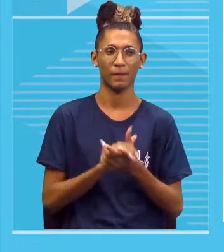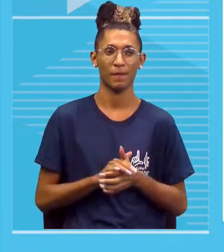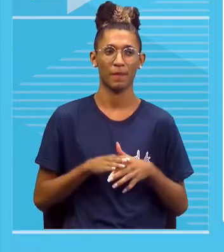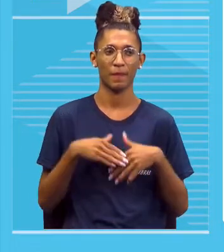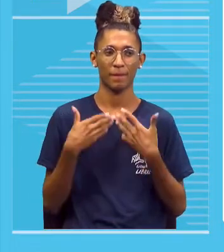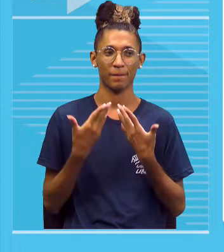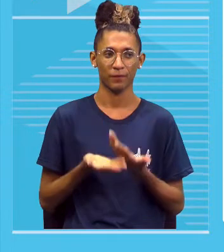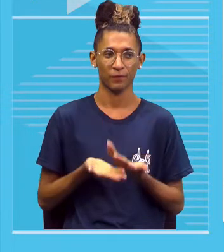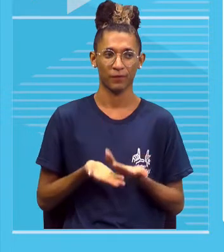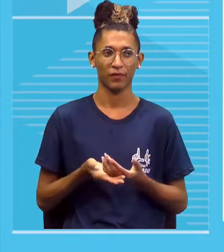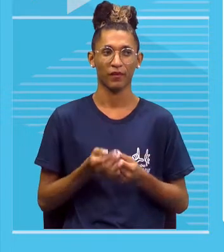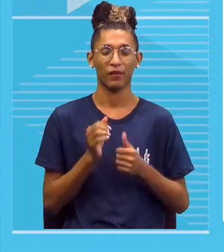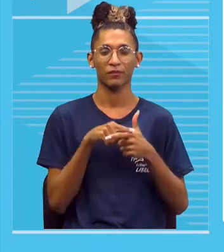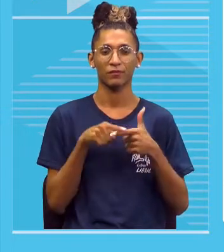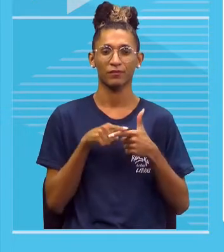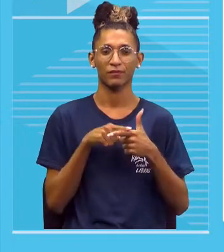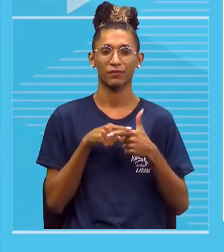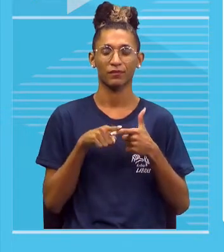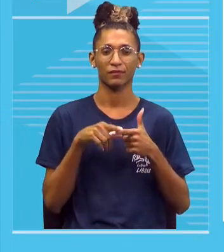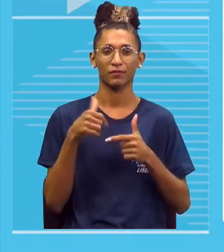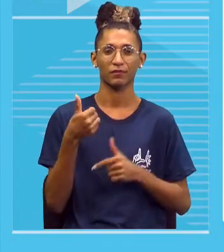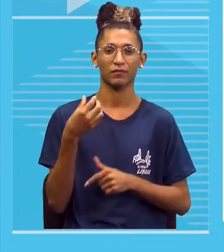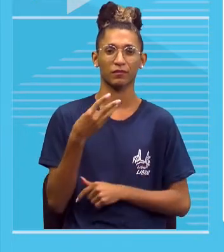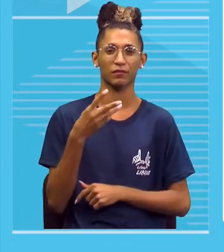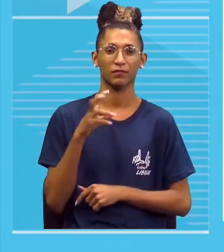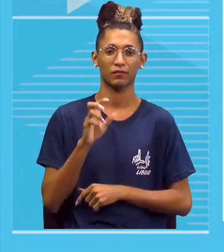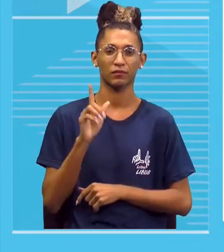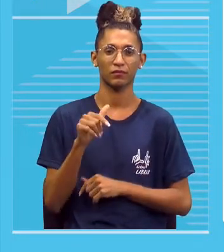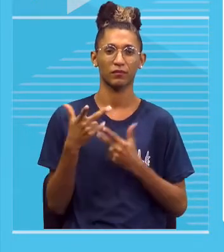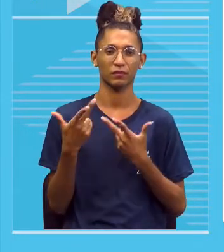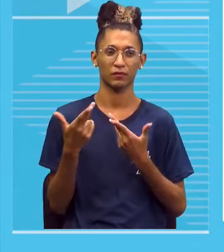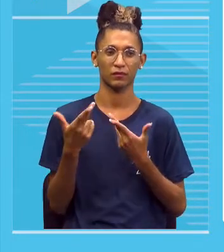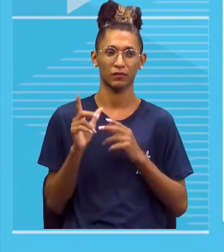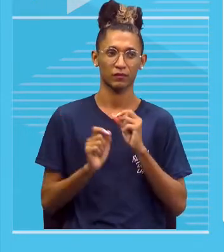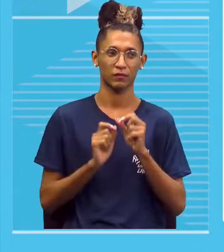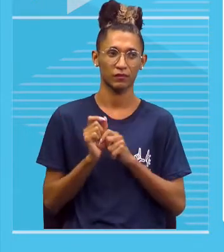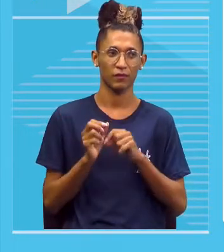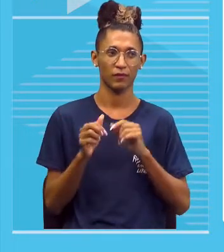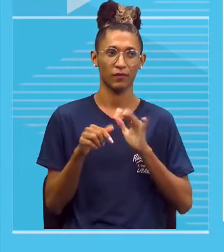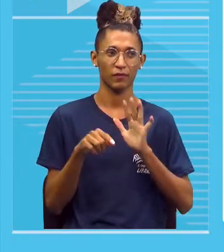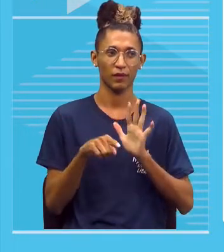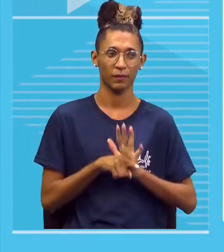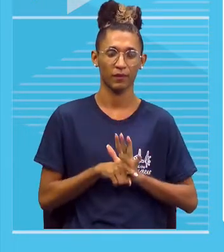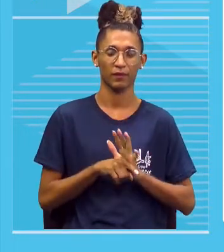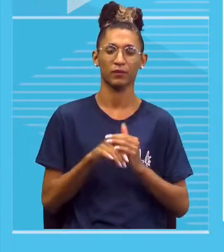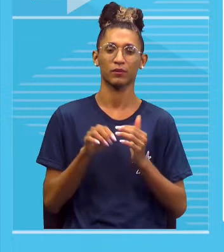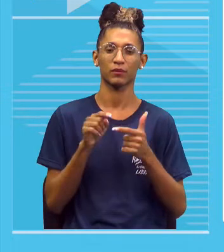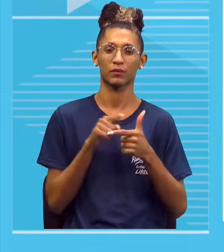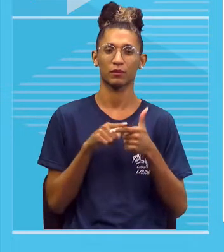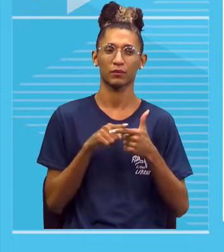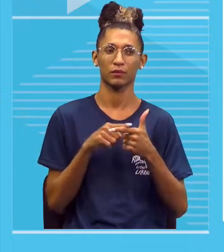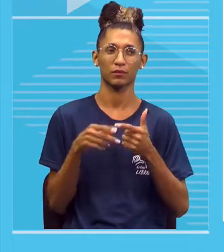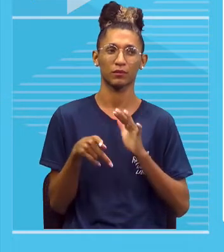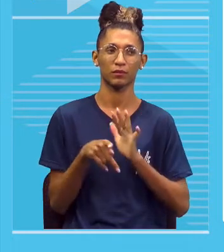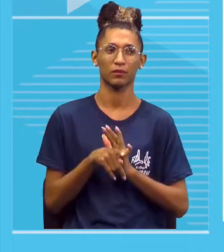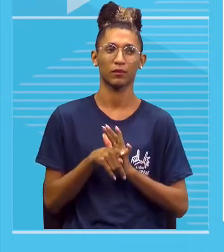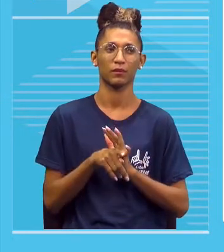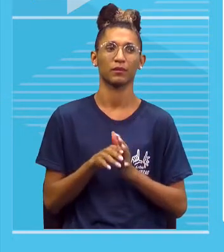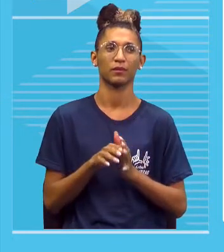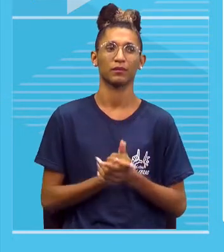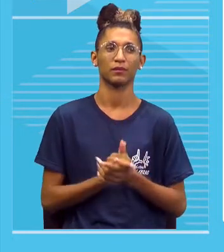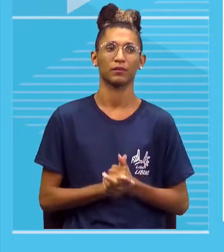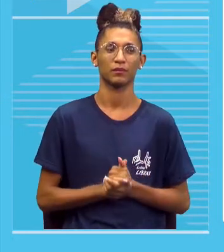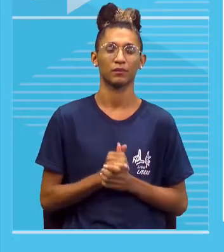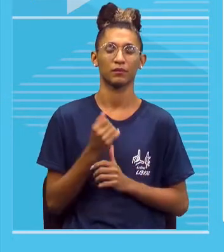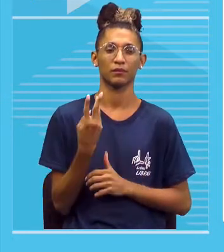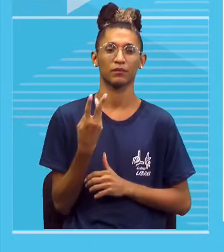cosseno de 135 é igual a menos o cosseno do seu simétrico menos